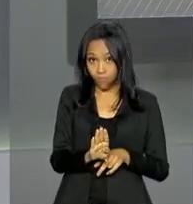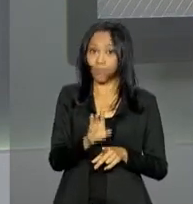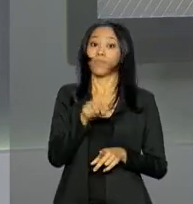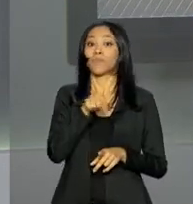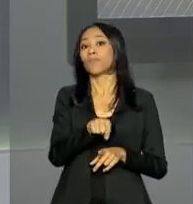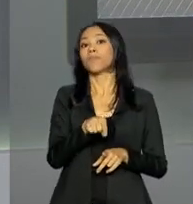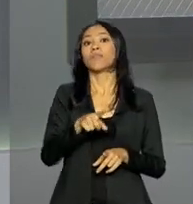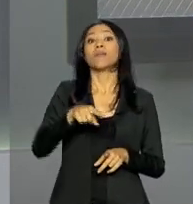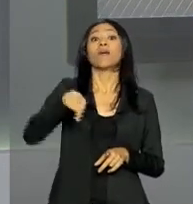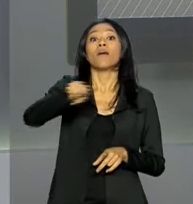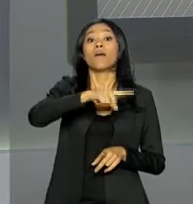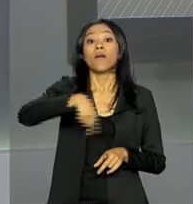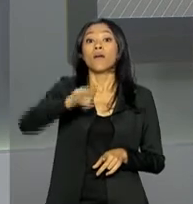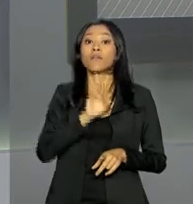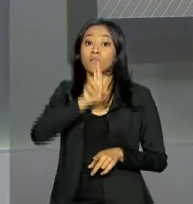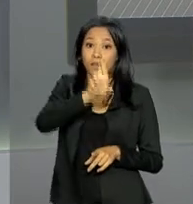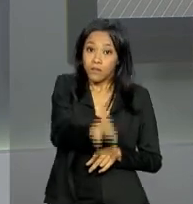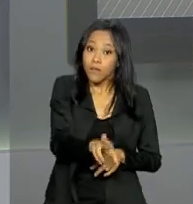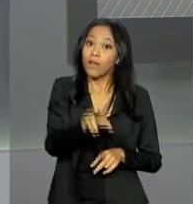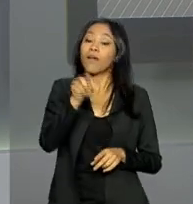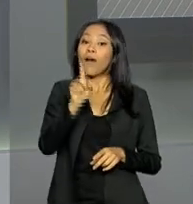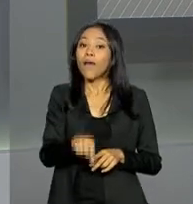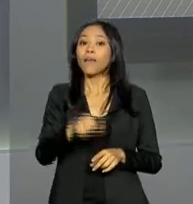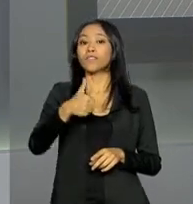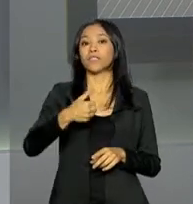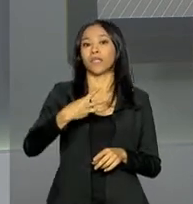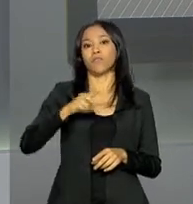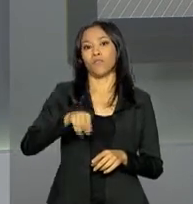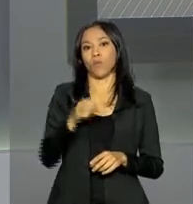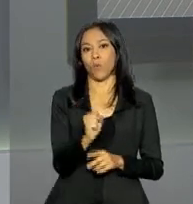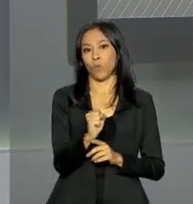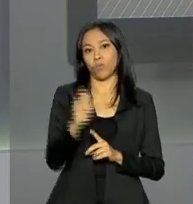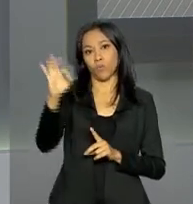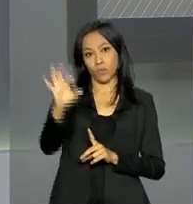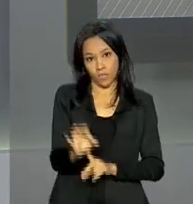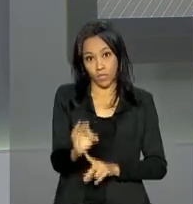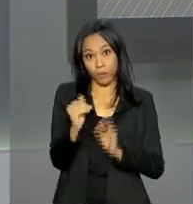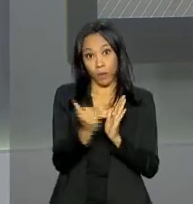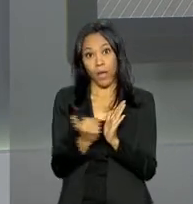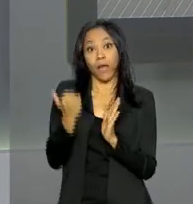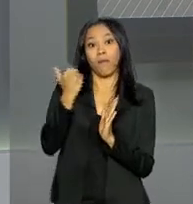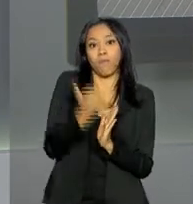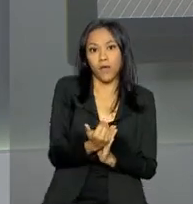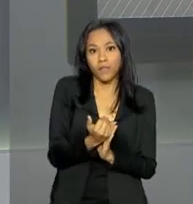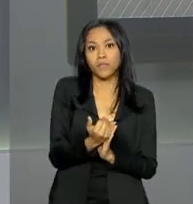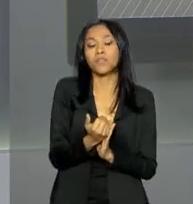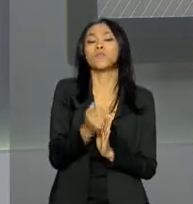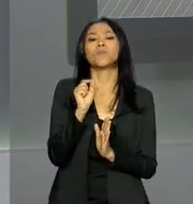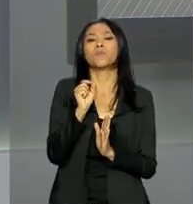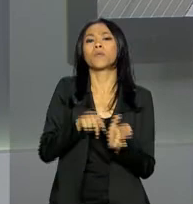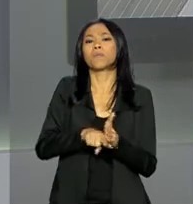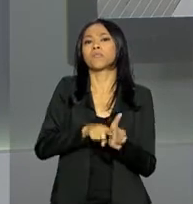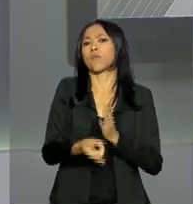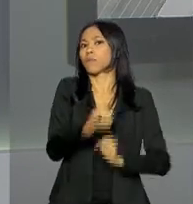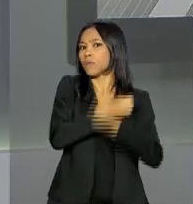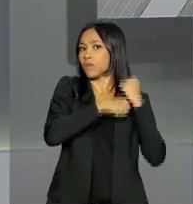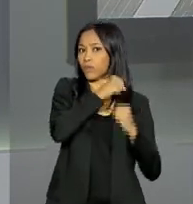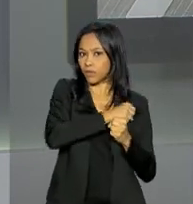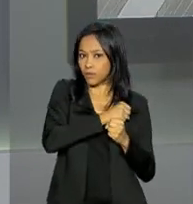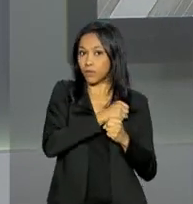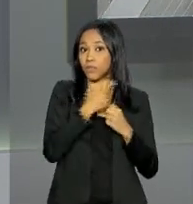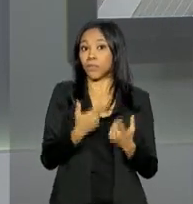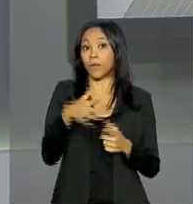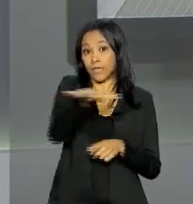de toda a riqueza produzida pelo país o resultado é 13,8 por cento maior do que o verificado no ano anterior a